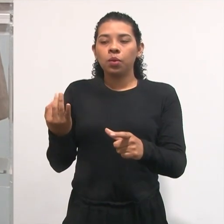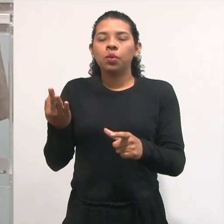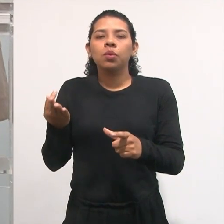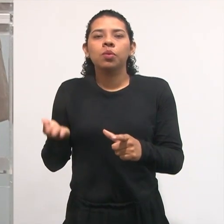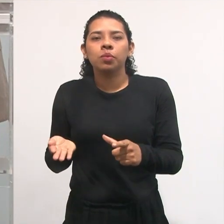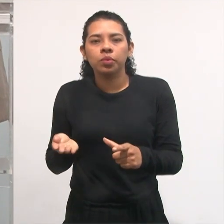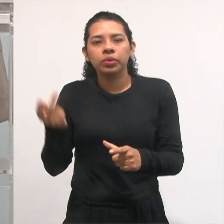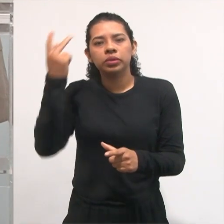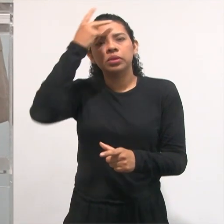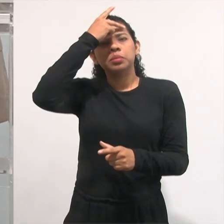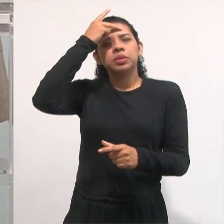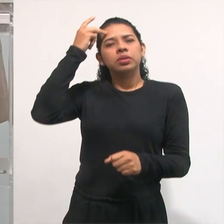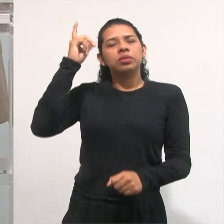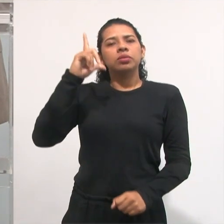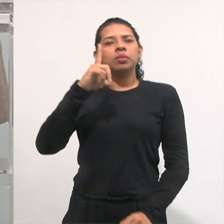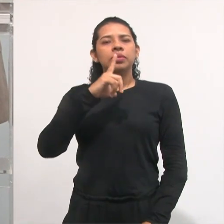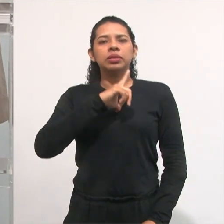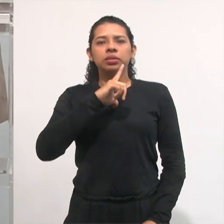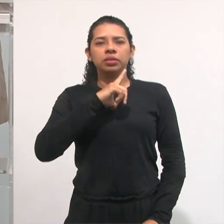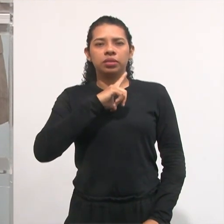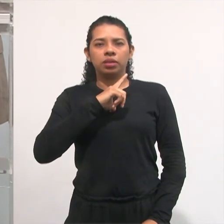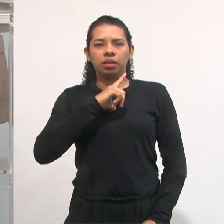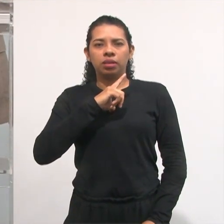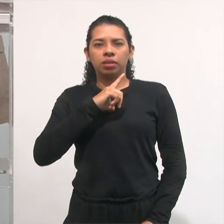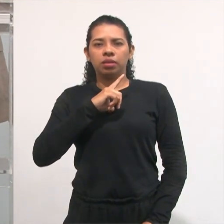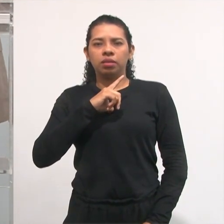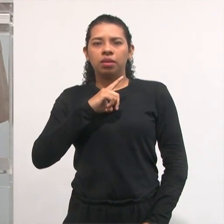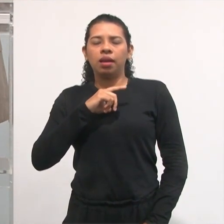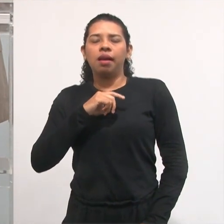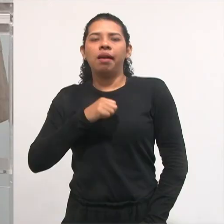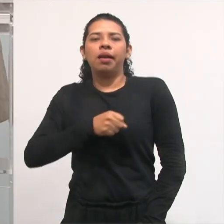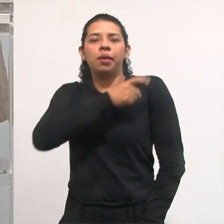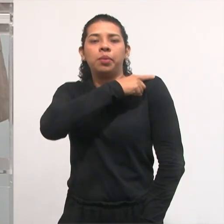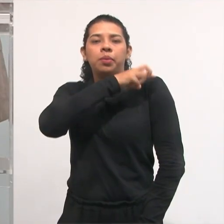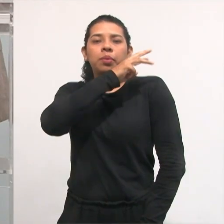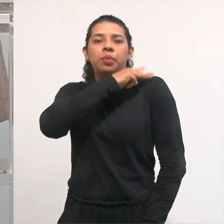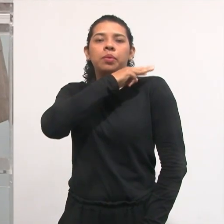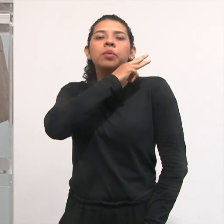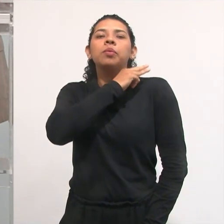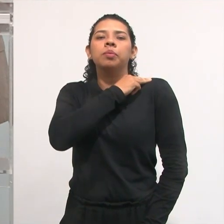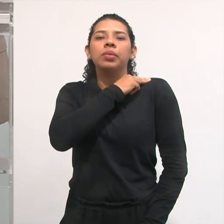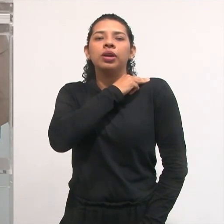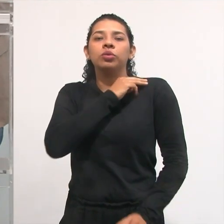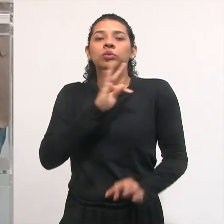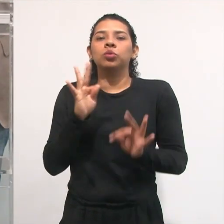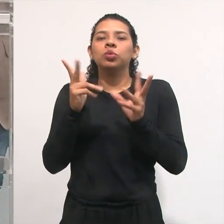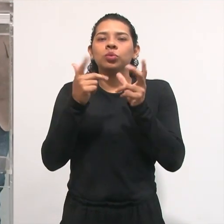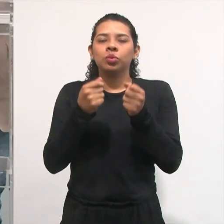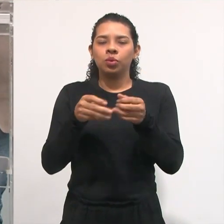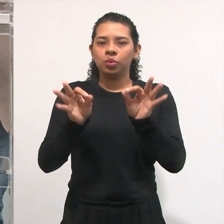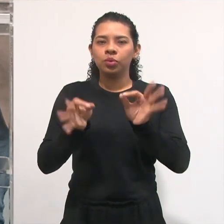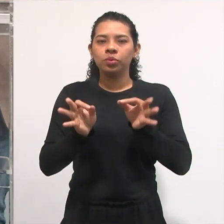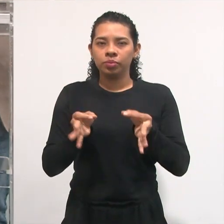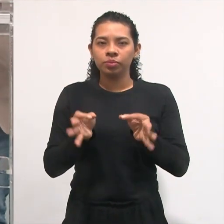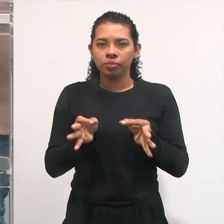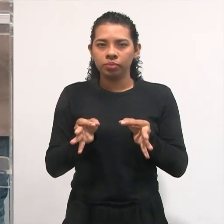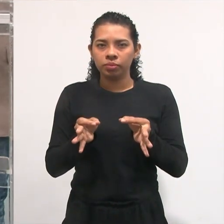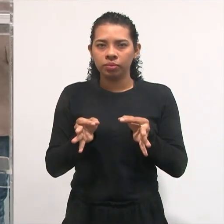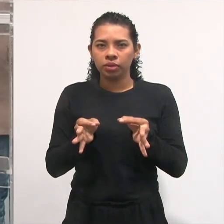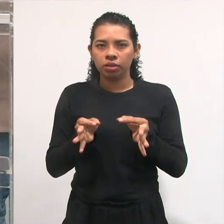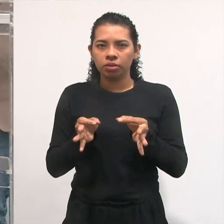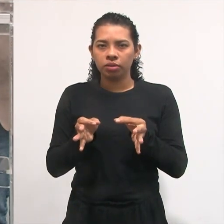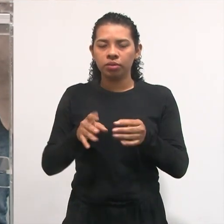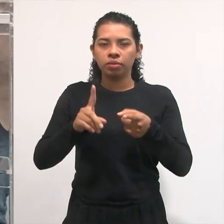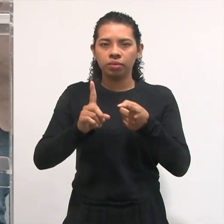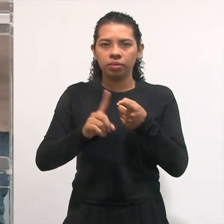tem nível médio completo, entendeu? Então dá para você ter por essa variável qualitativa ordinal,